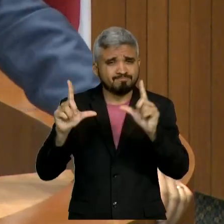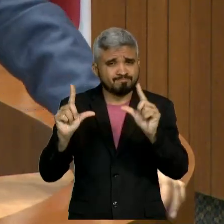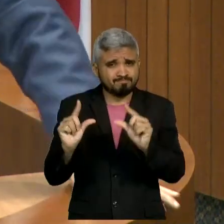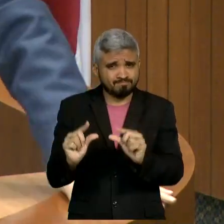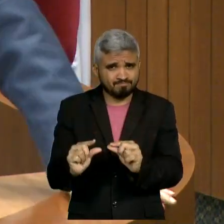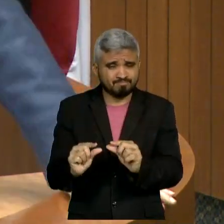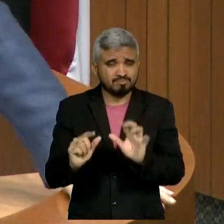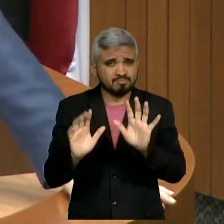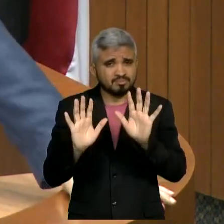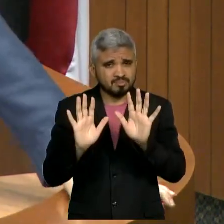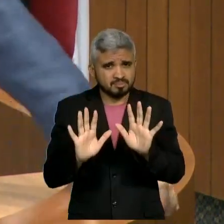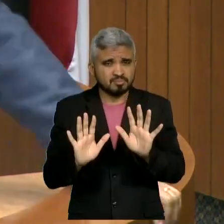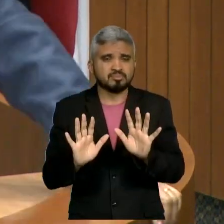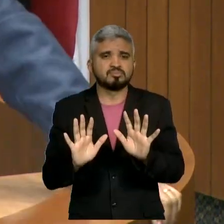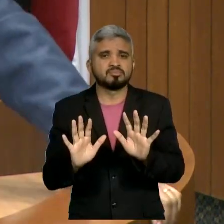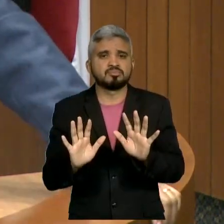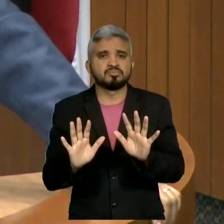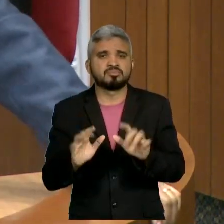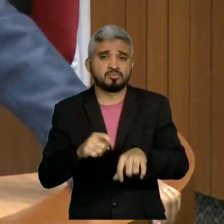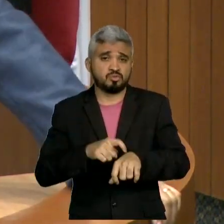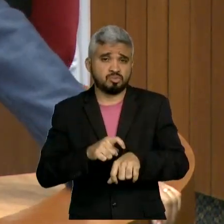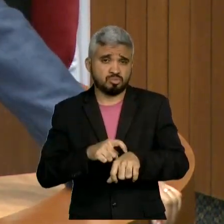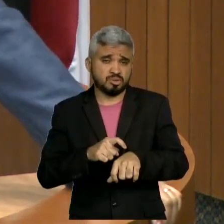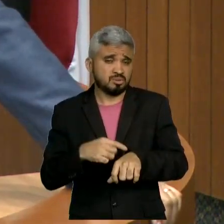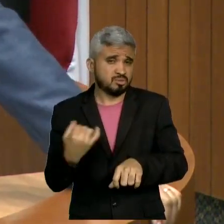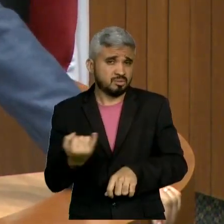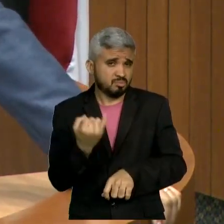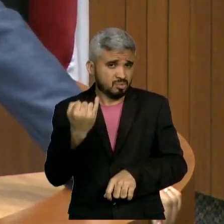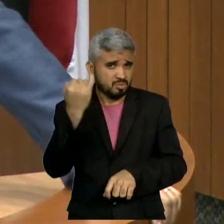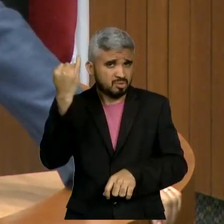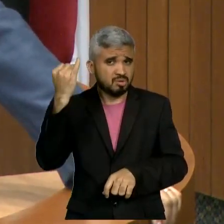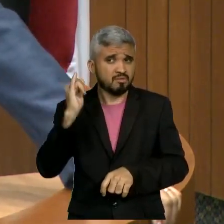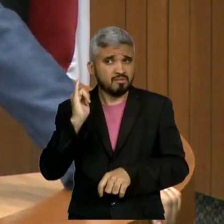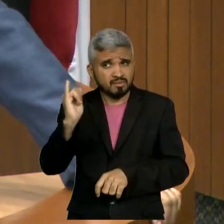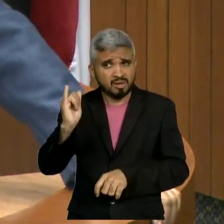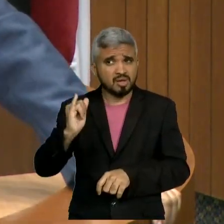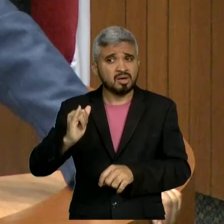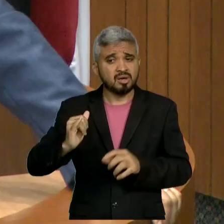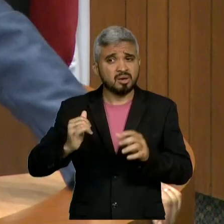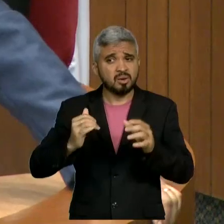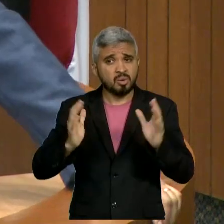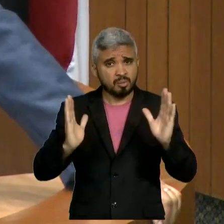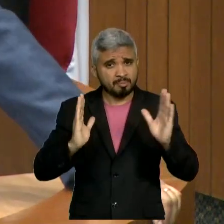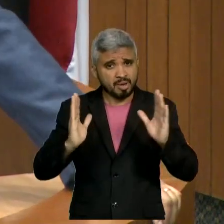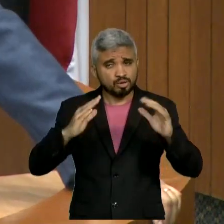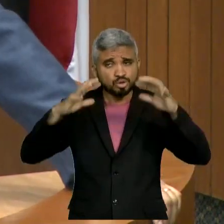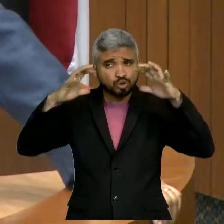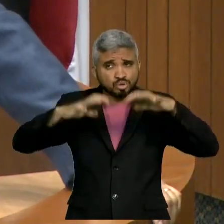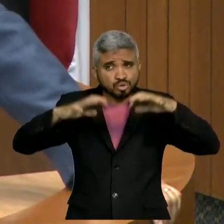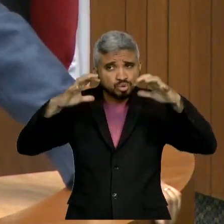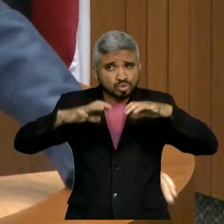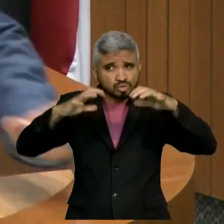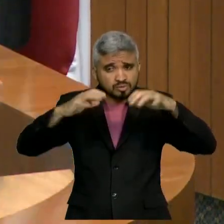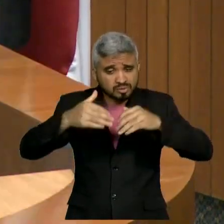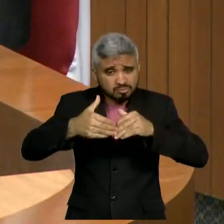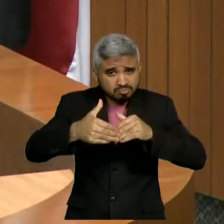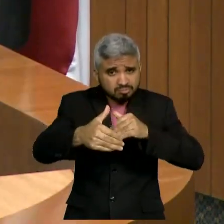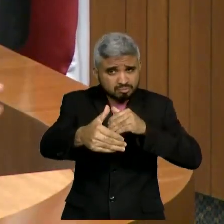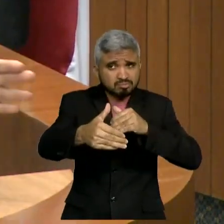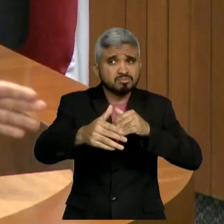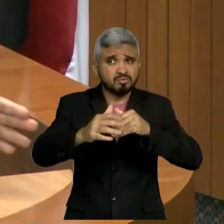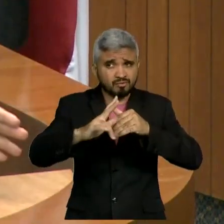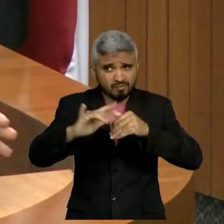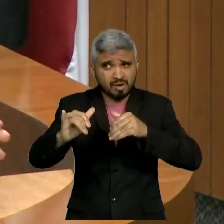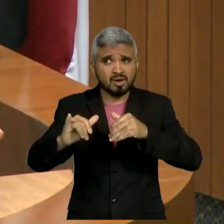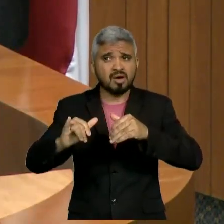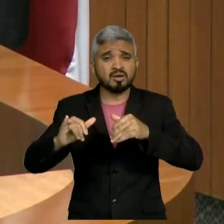é importante dizermos que o inverno está próximo, deputado Rodrigo Lago. Já estamos avizinhando o inverno e aqueles